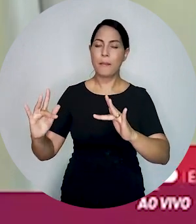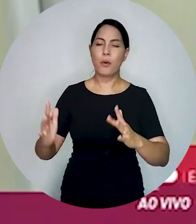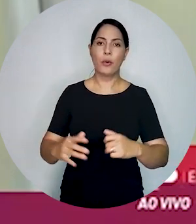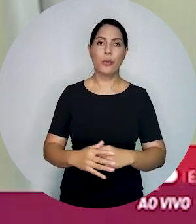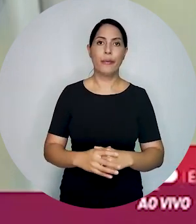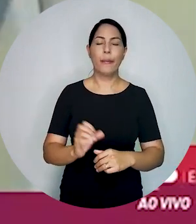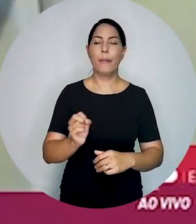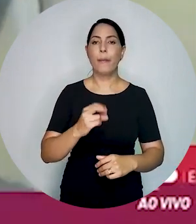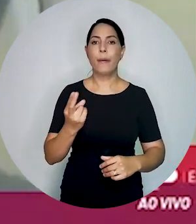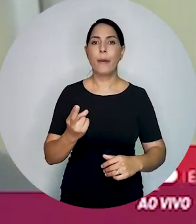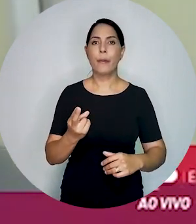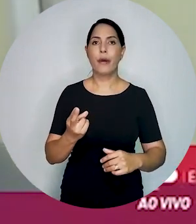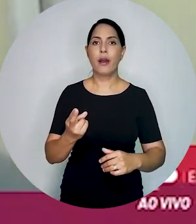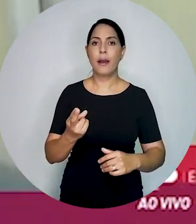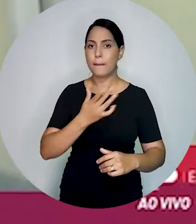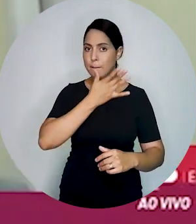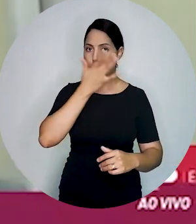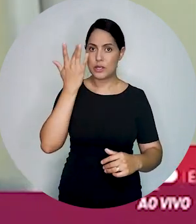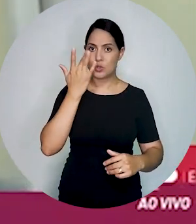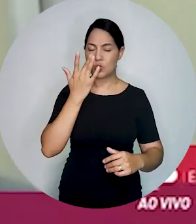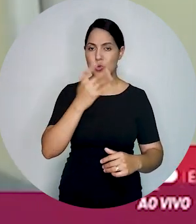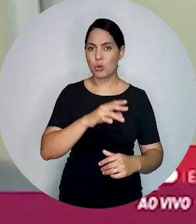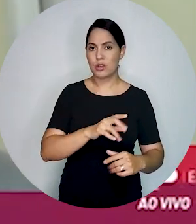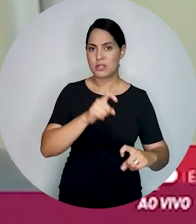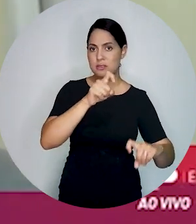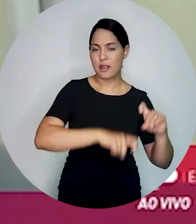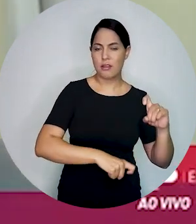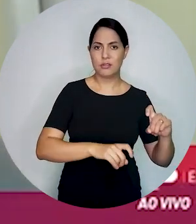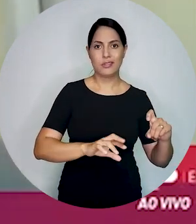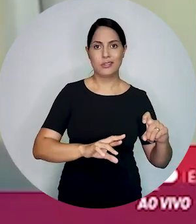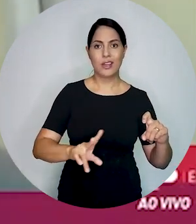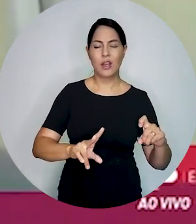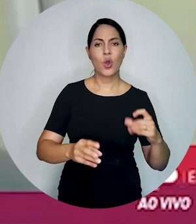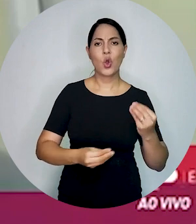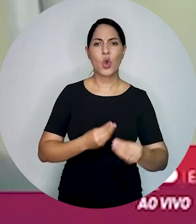contatos até de índole sexual, não necessariamente se